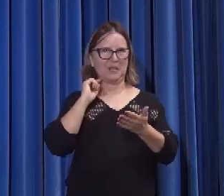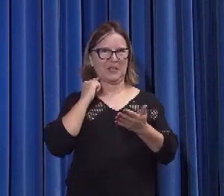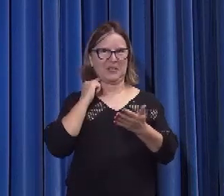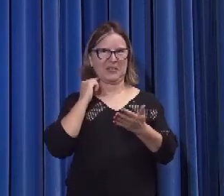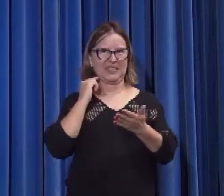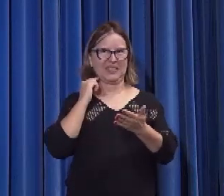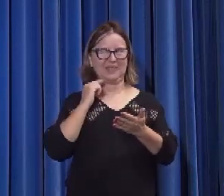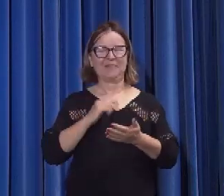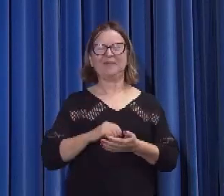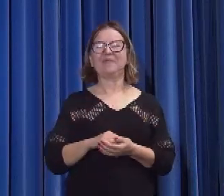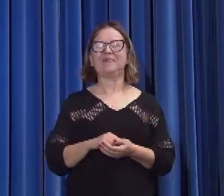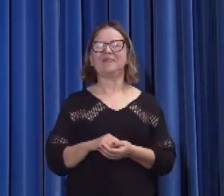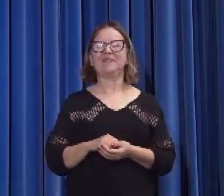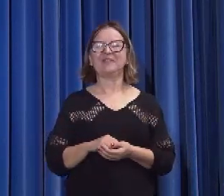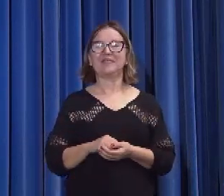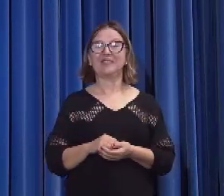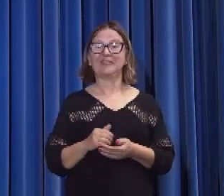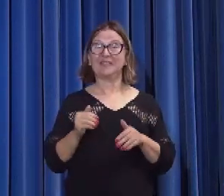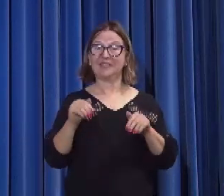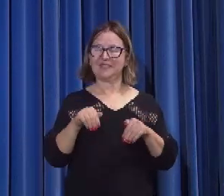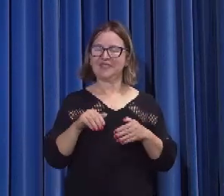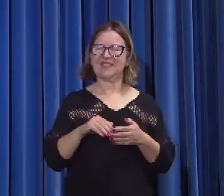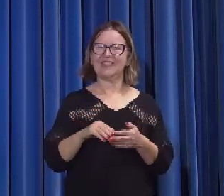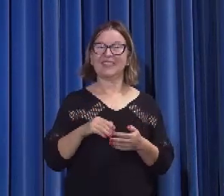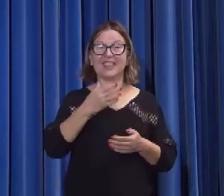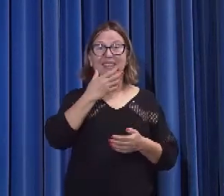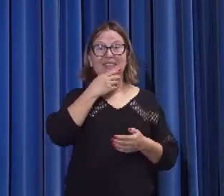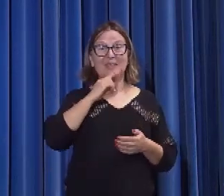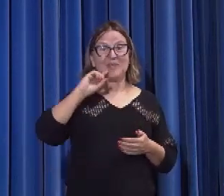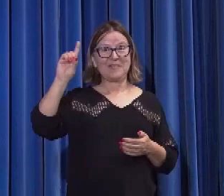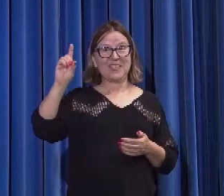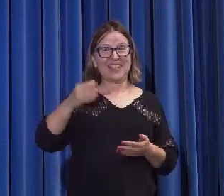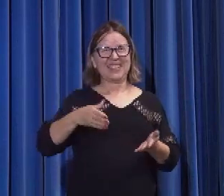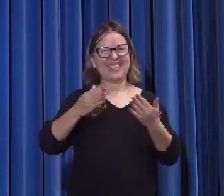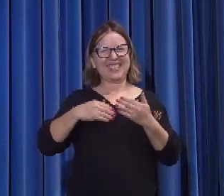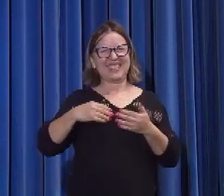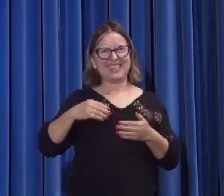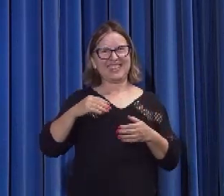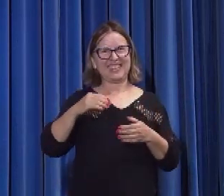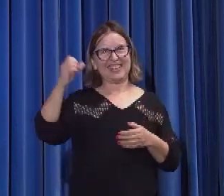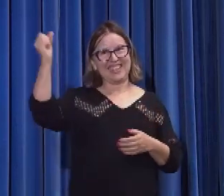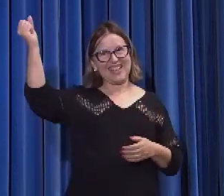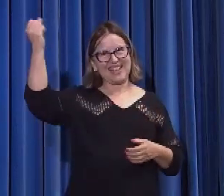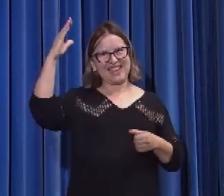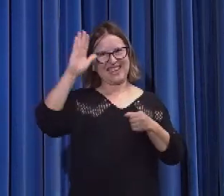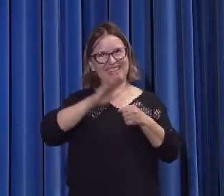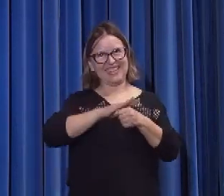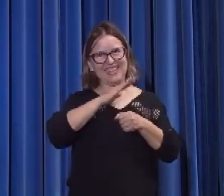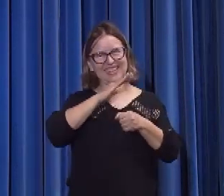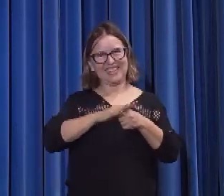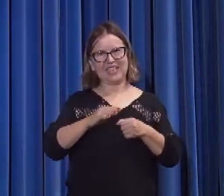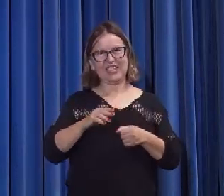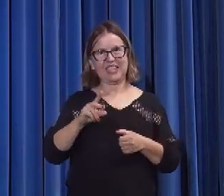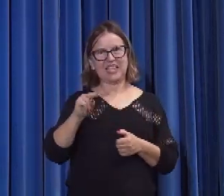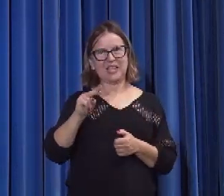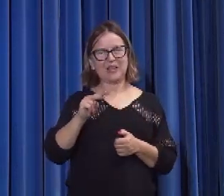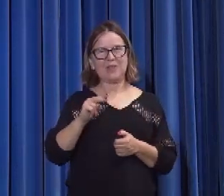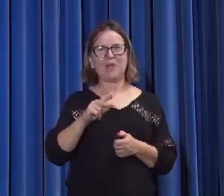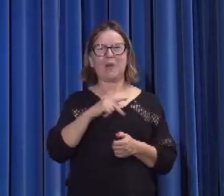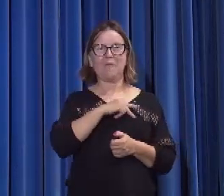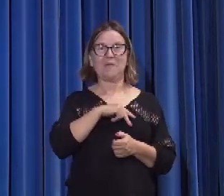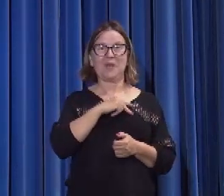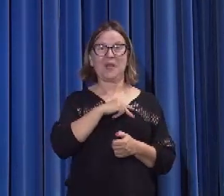E finalizando, que o Pai nos conceda abundante graça para podermos, como o apóstolo Paulo,